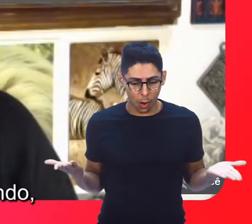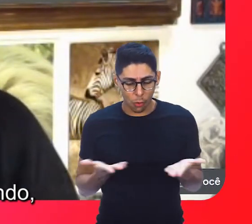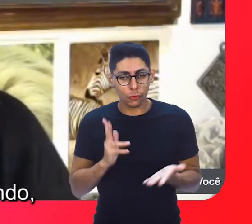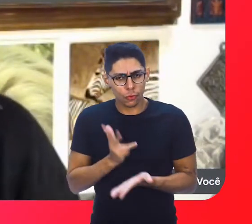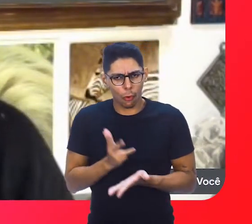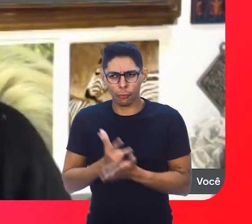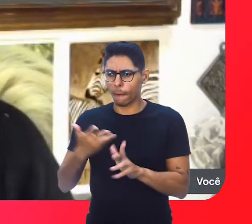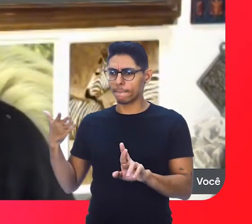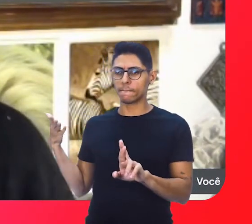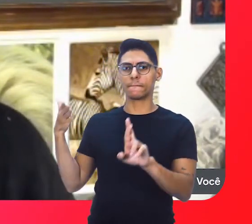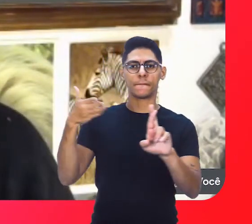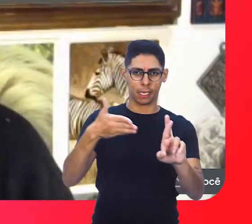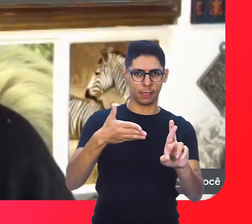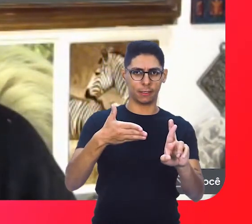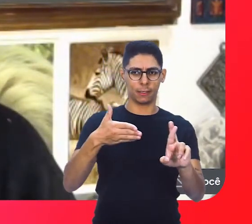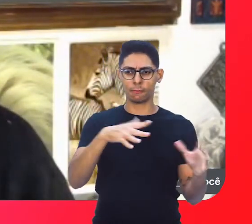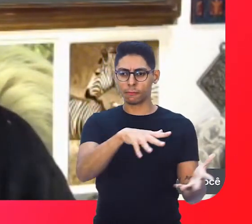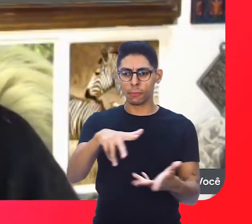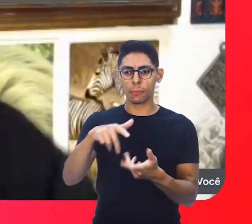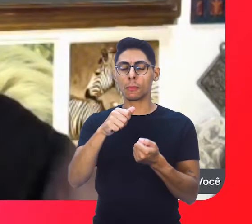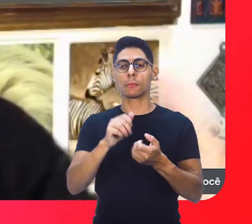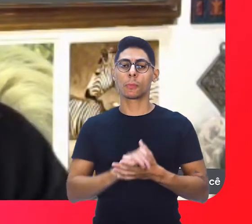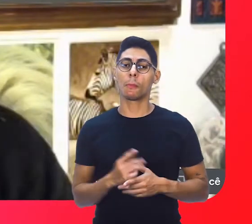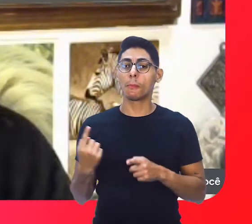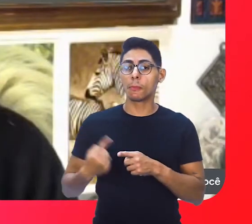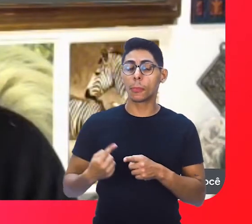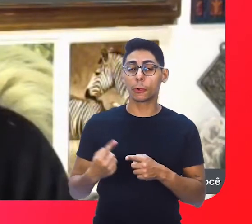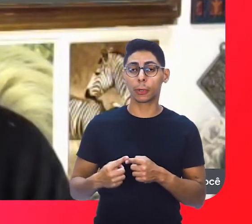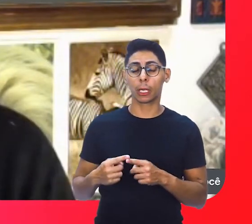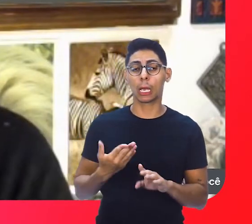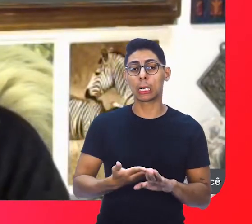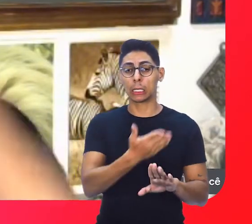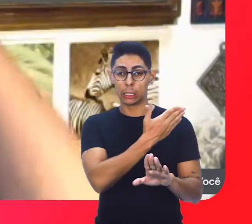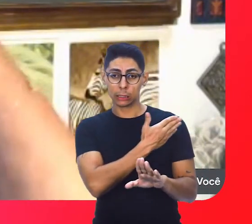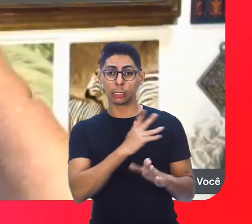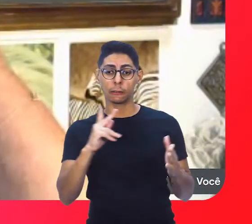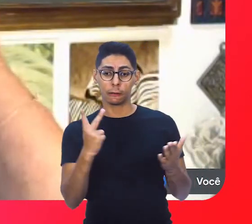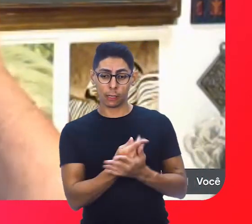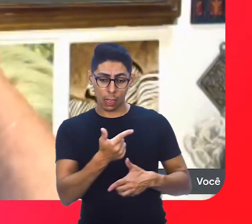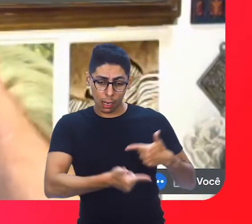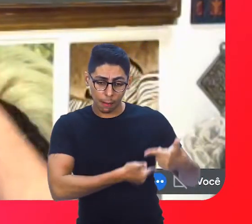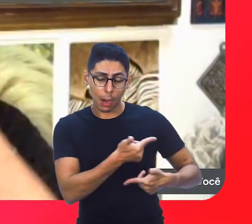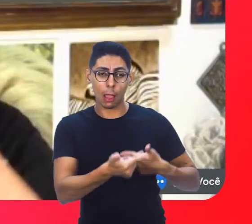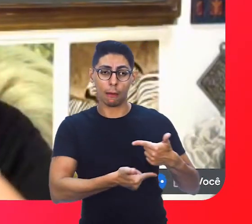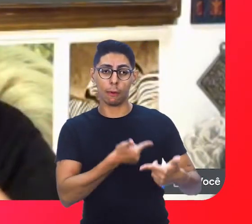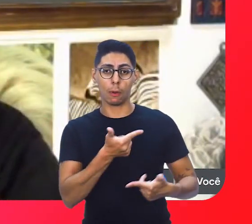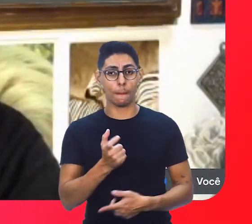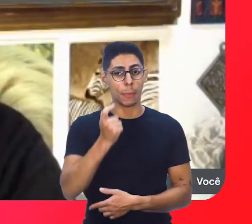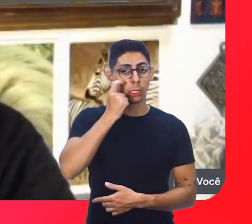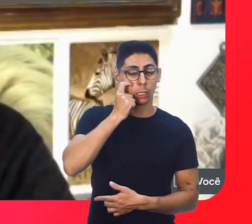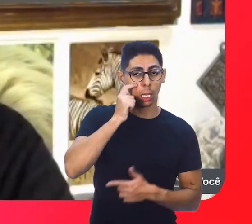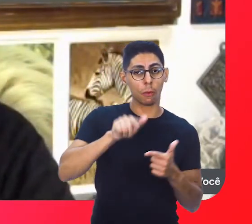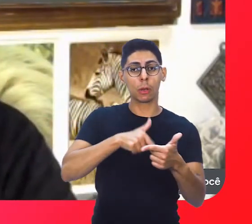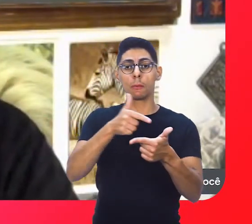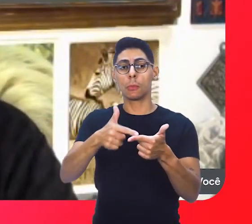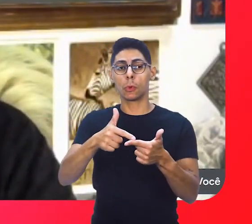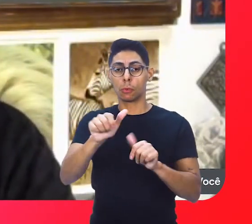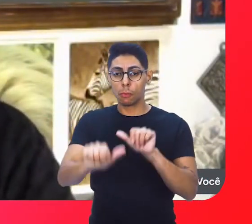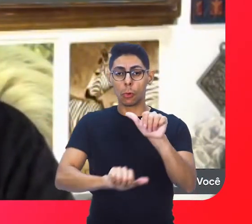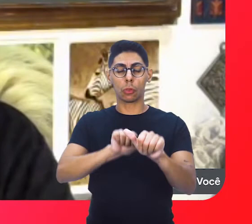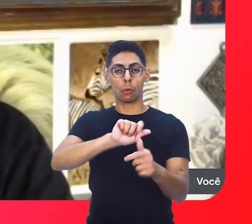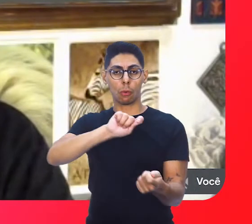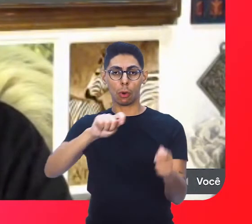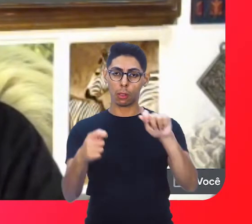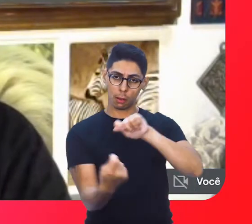em todo o mundo, porque a gente fazia no presencial e na pandemia passou a fazer no virtual, um